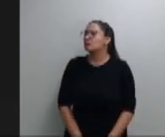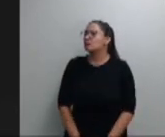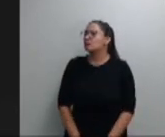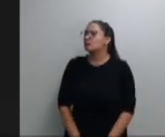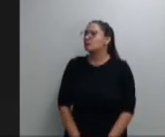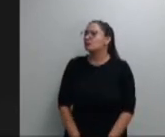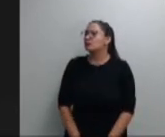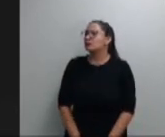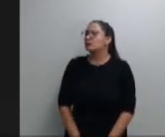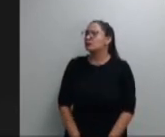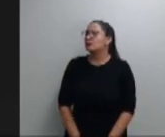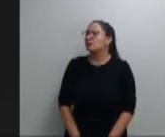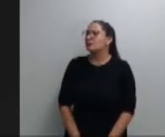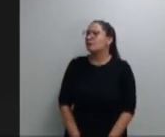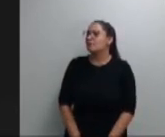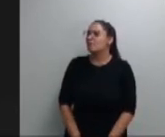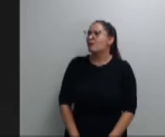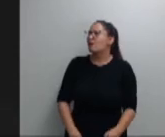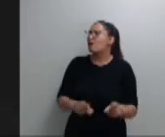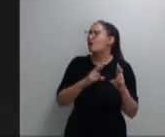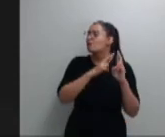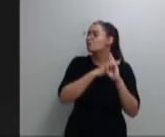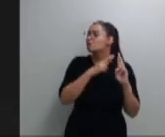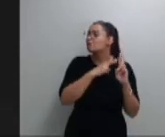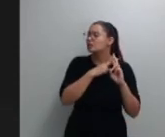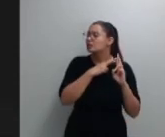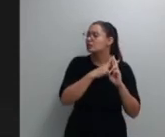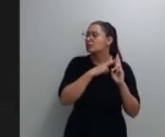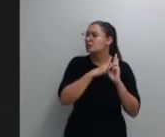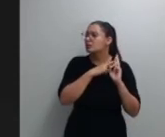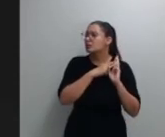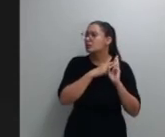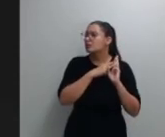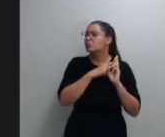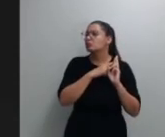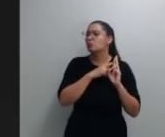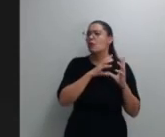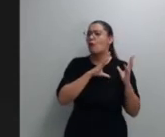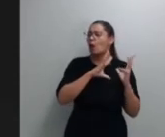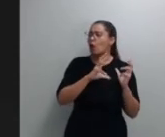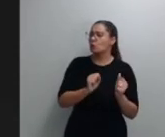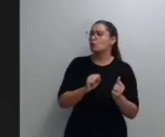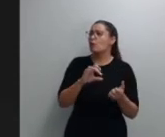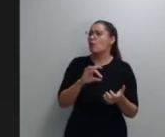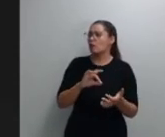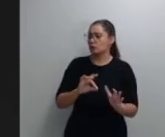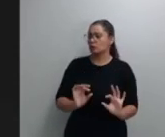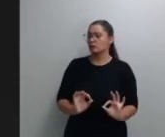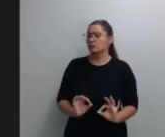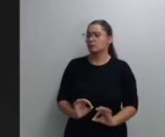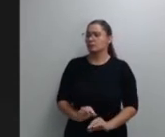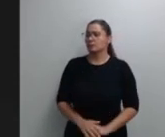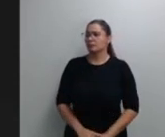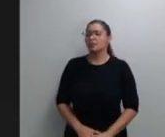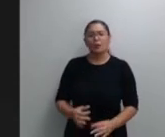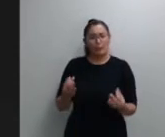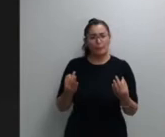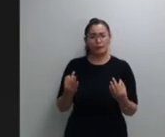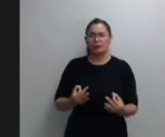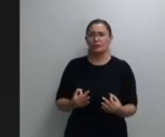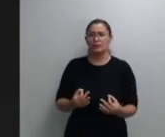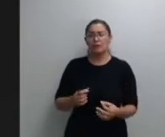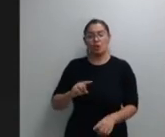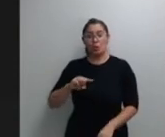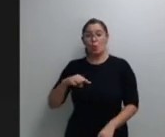atribuição e a responsabilidade de solucionar os casos omissos ou contraditórios perfeito e uma